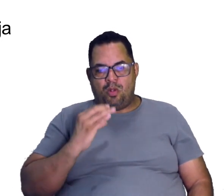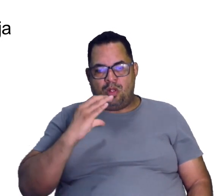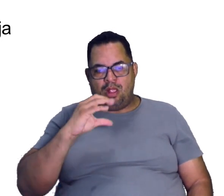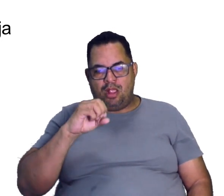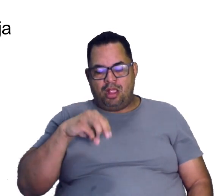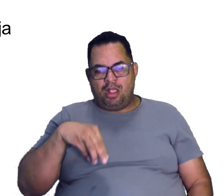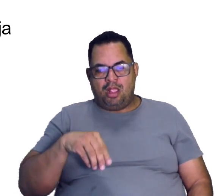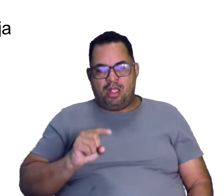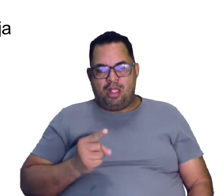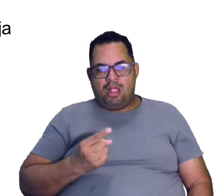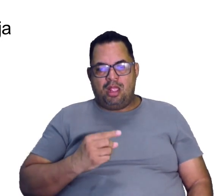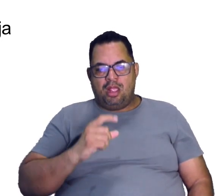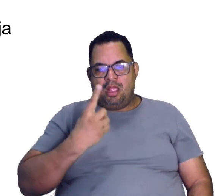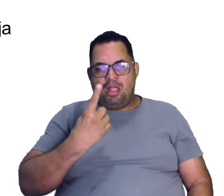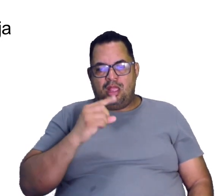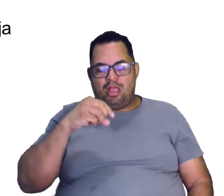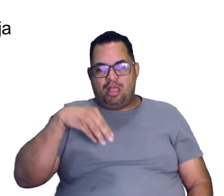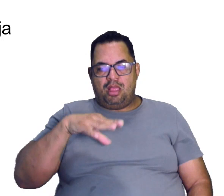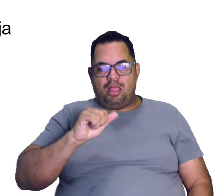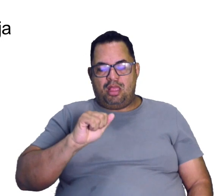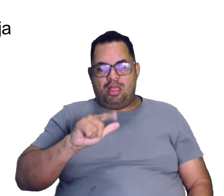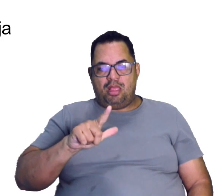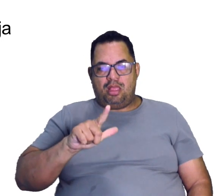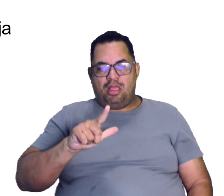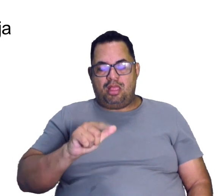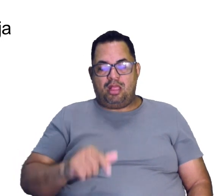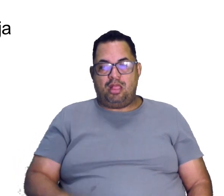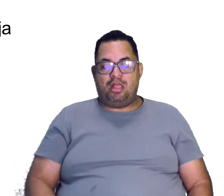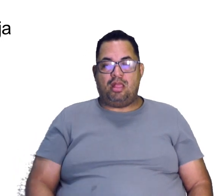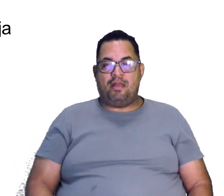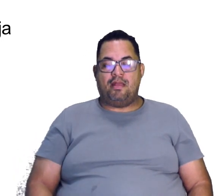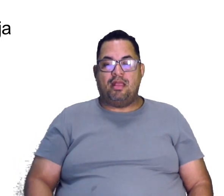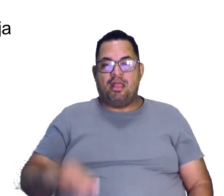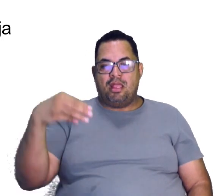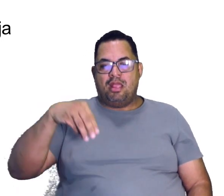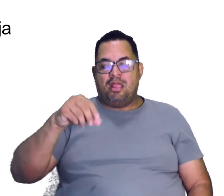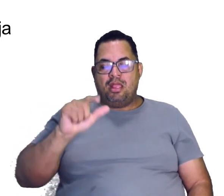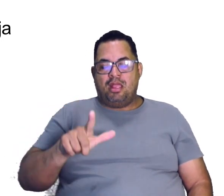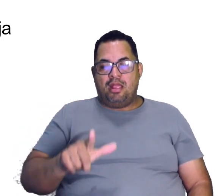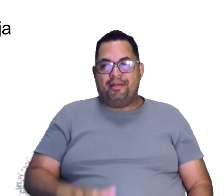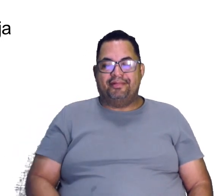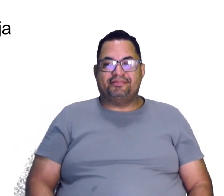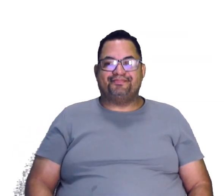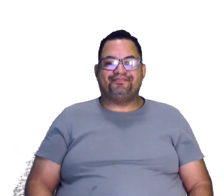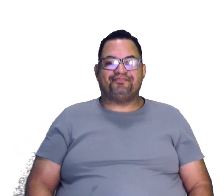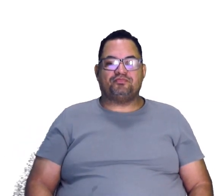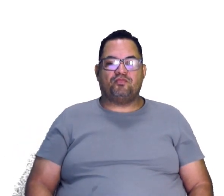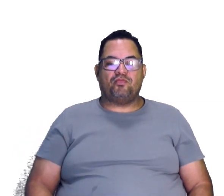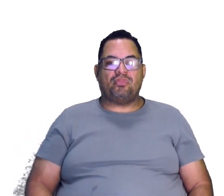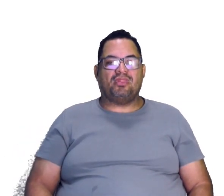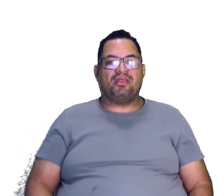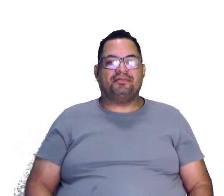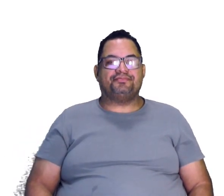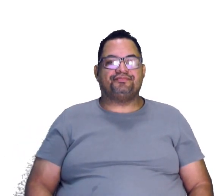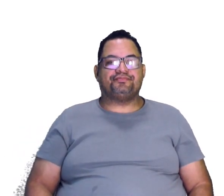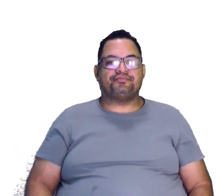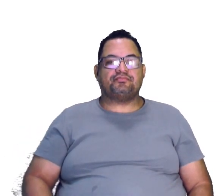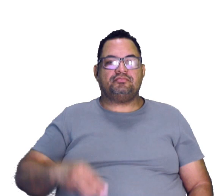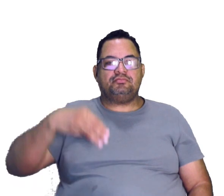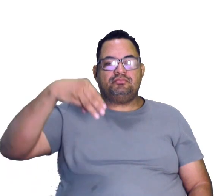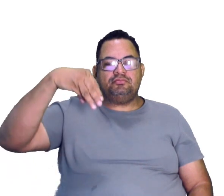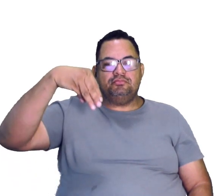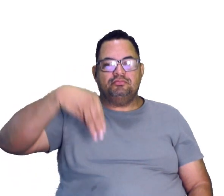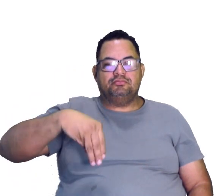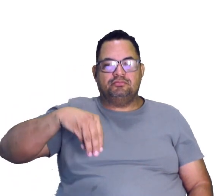1000 centímetros cúbicos, que equivale a 1000 ml. E o